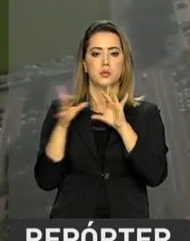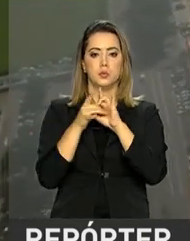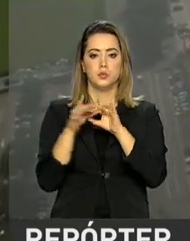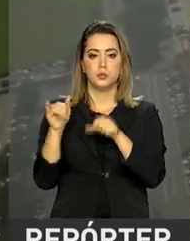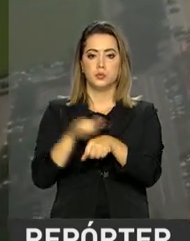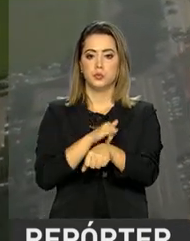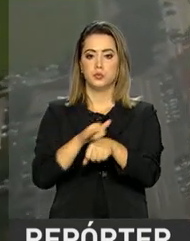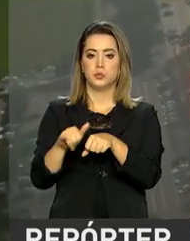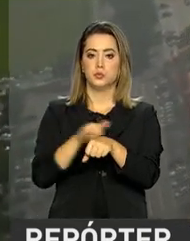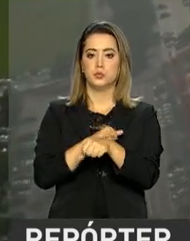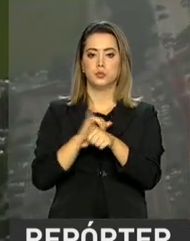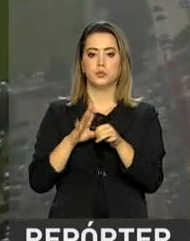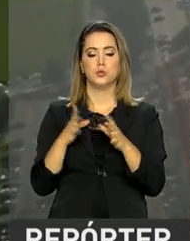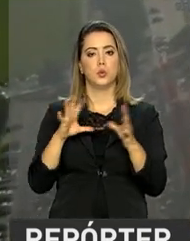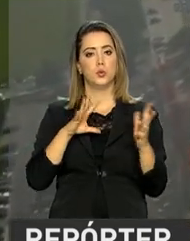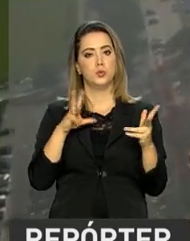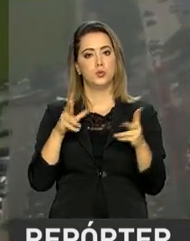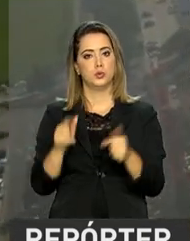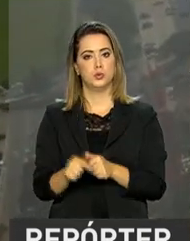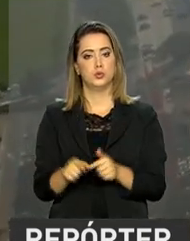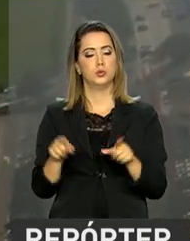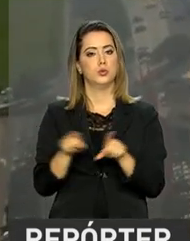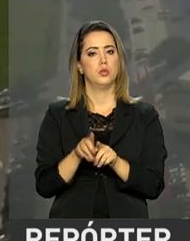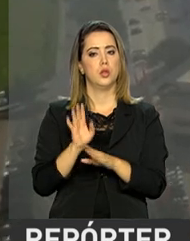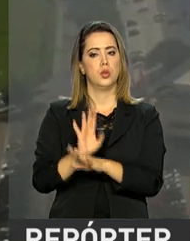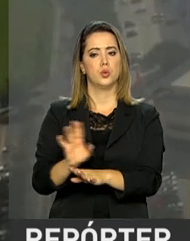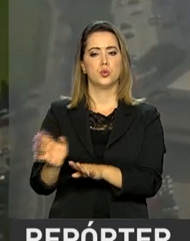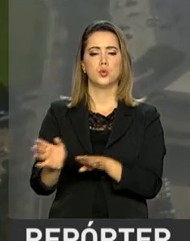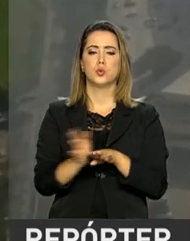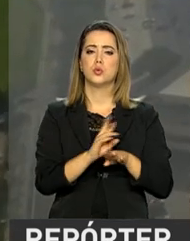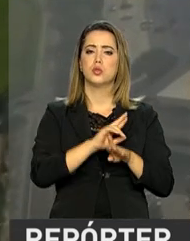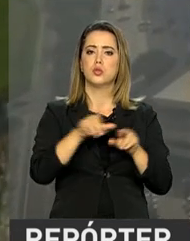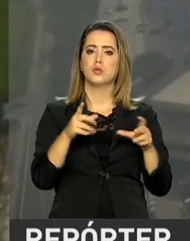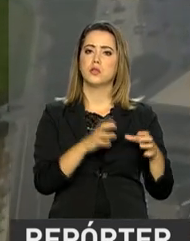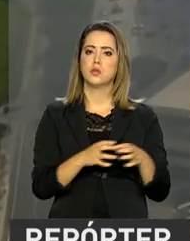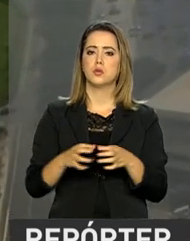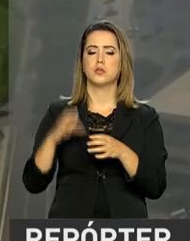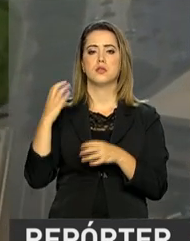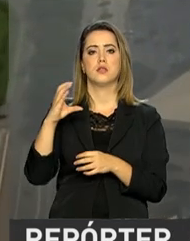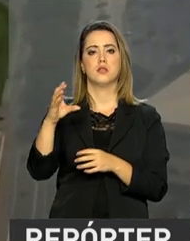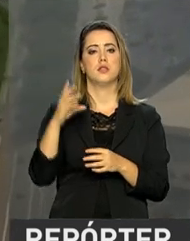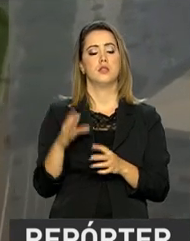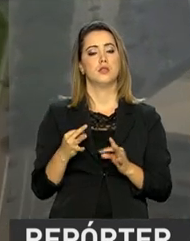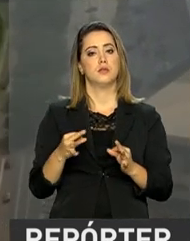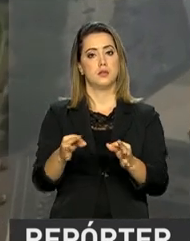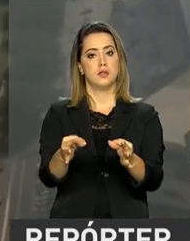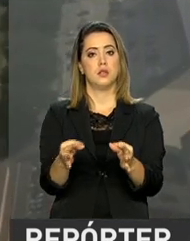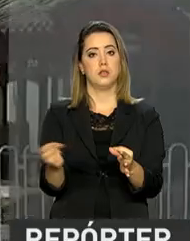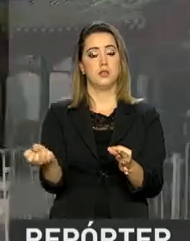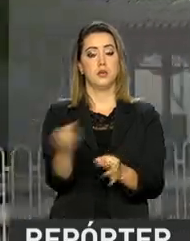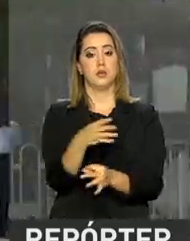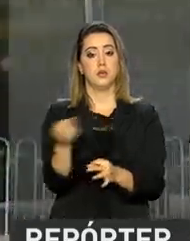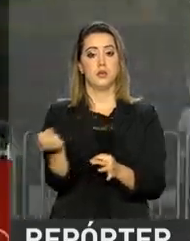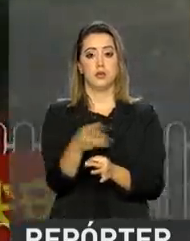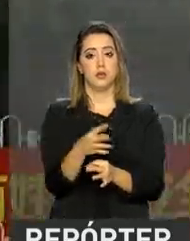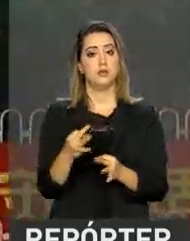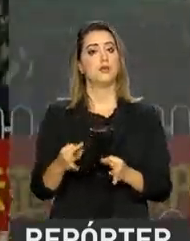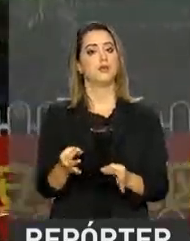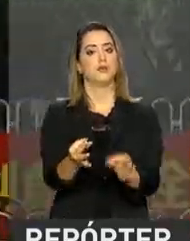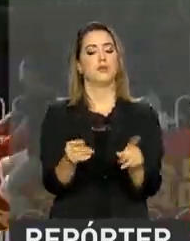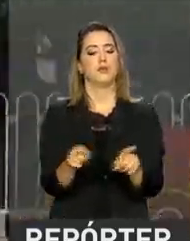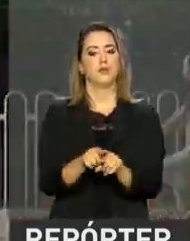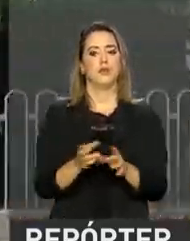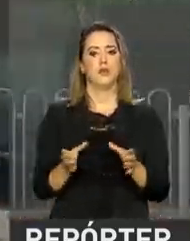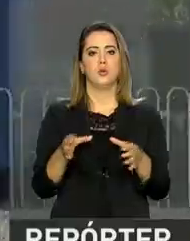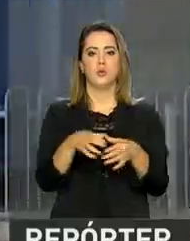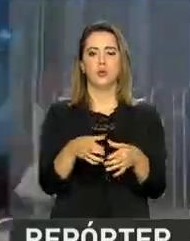estratégica em nível global cooperam em várias áreas como ciência tecnologia e inovação e coordenam posições